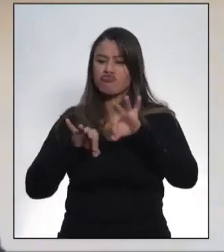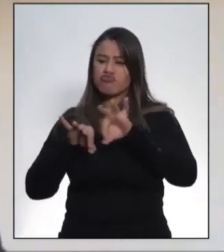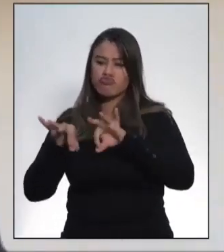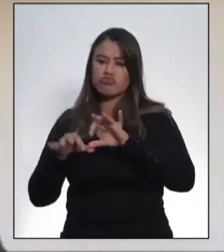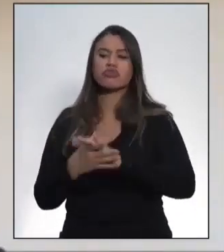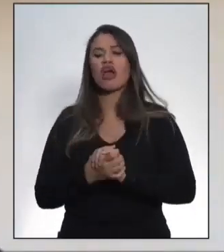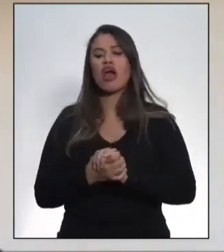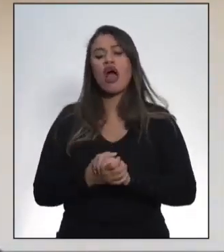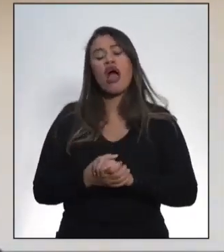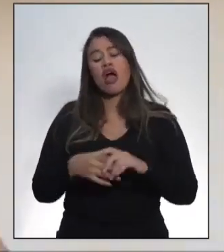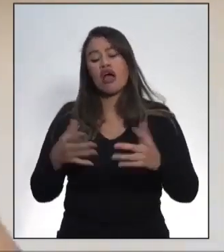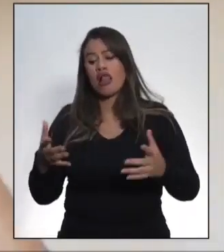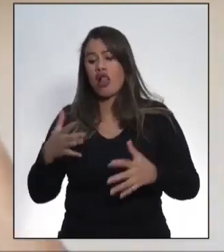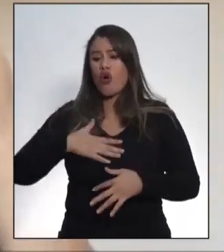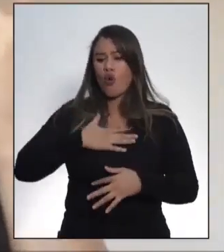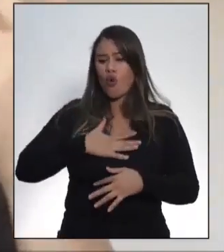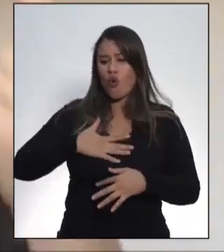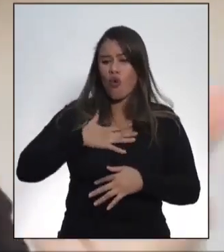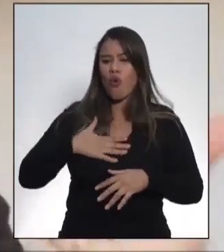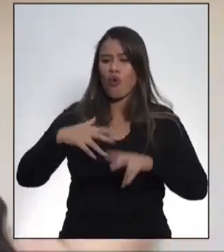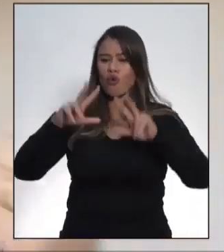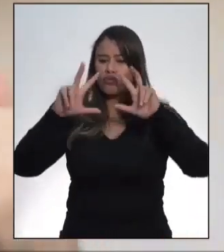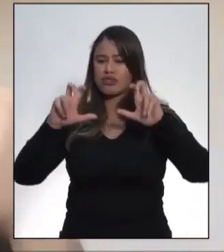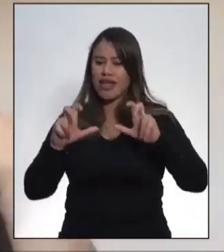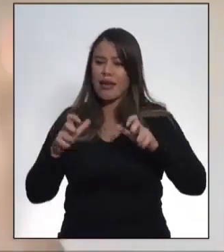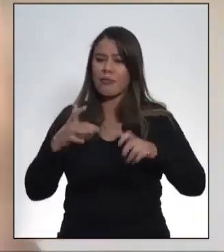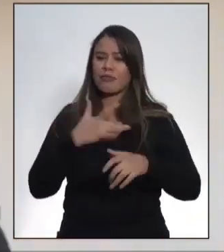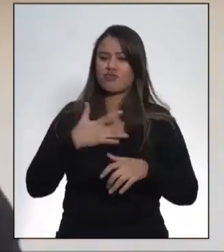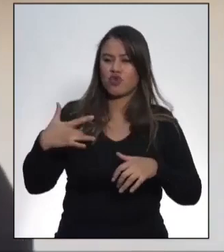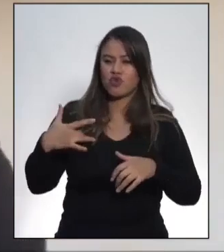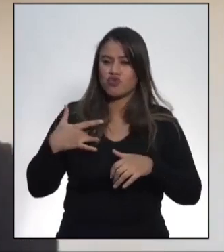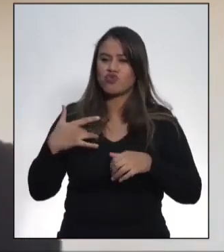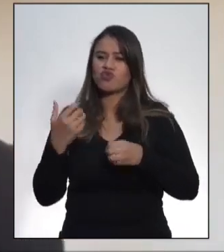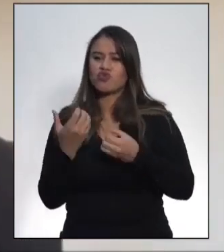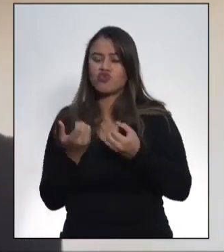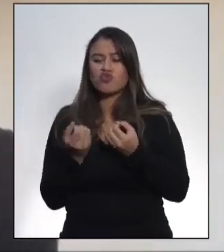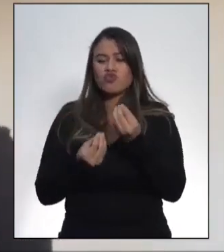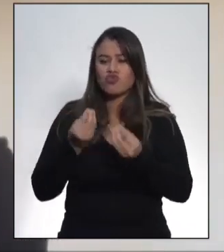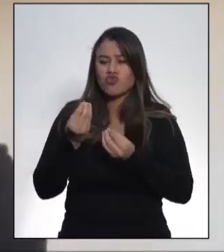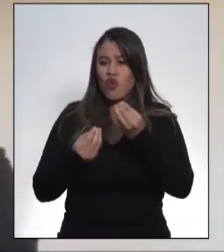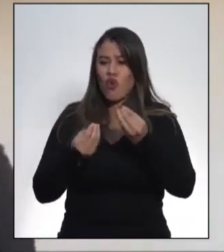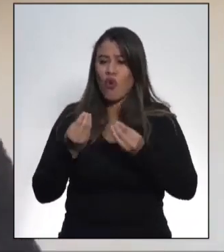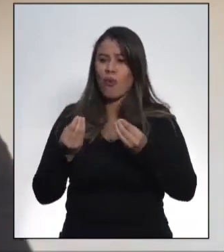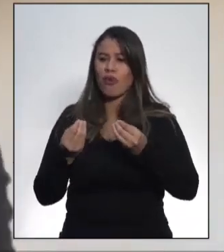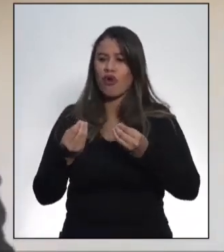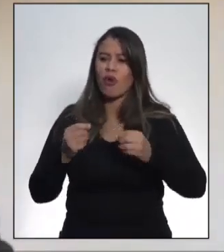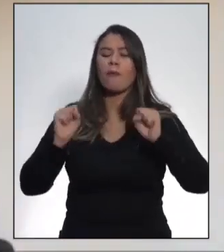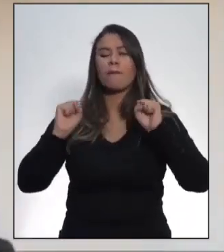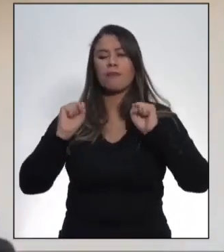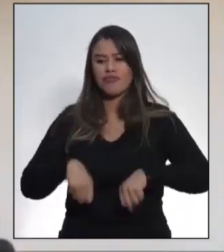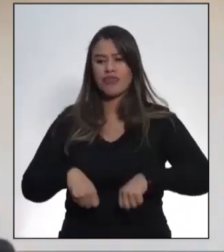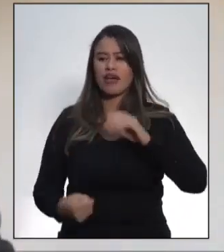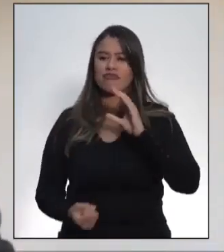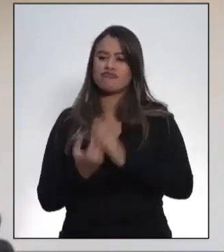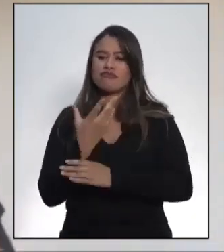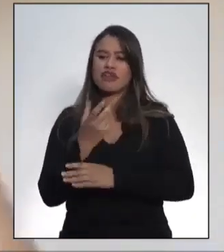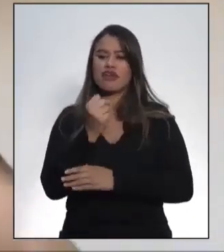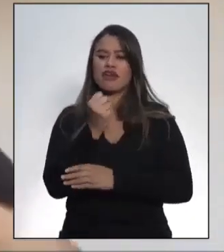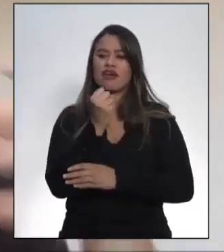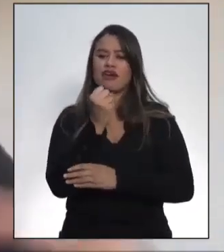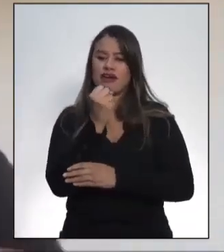bem-estar, você fez faculdade de engenharia de computação e você sabe programar, você vai criar um aplicativo